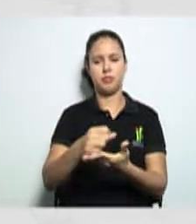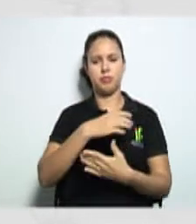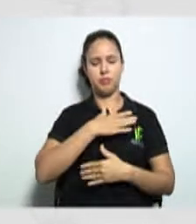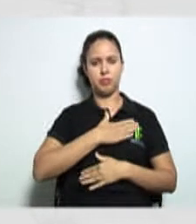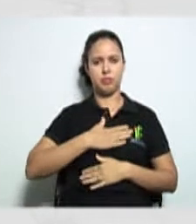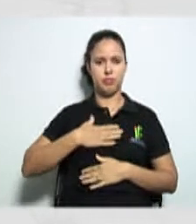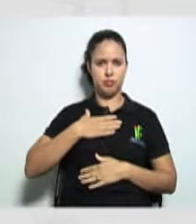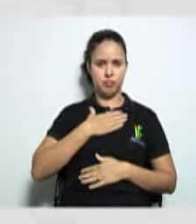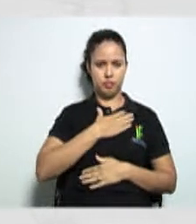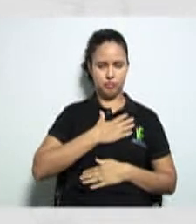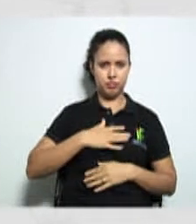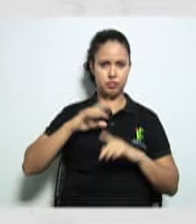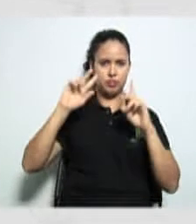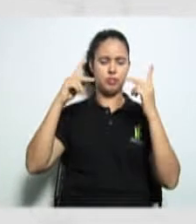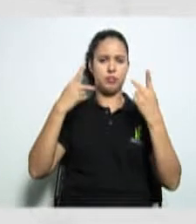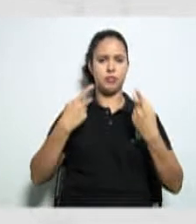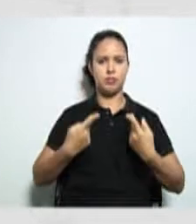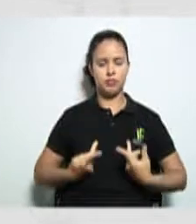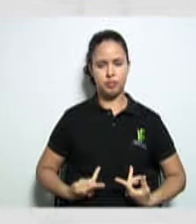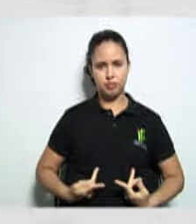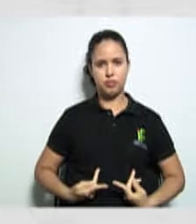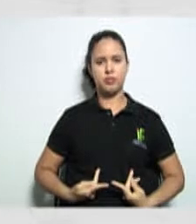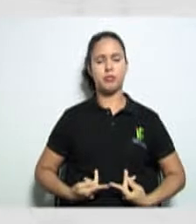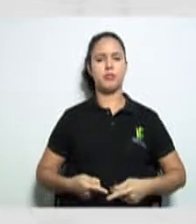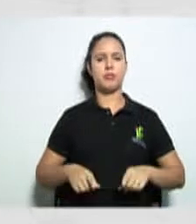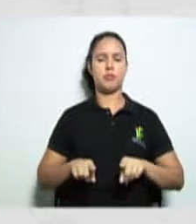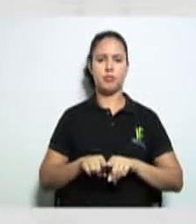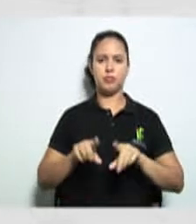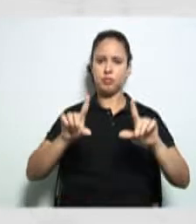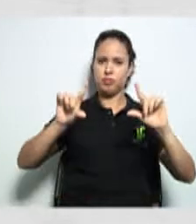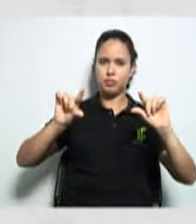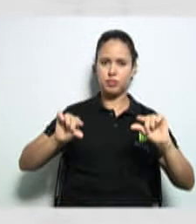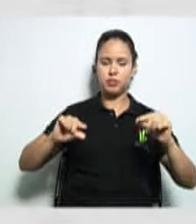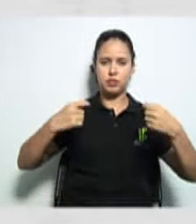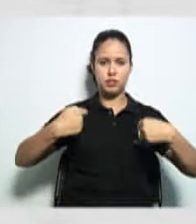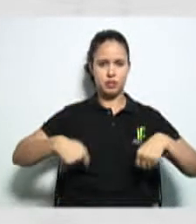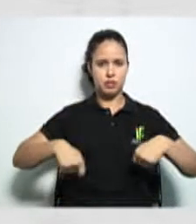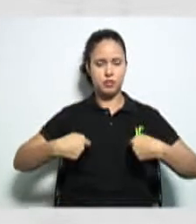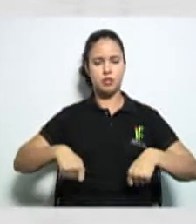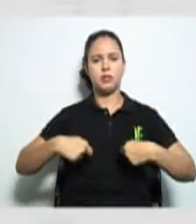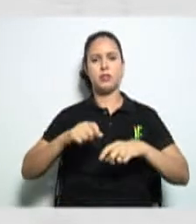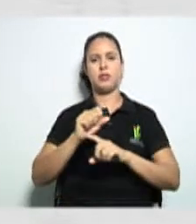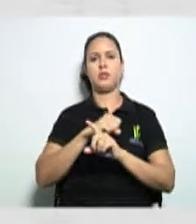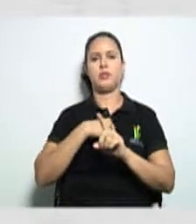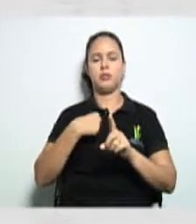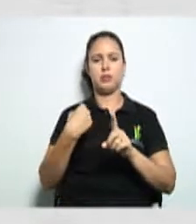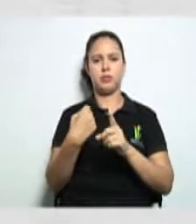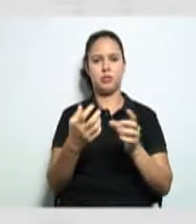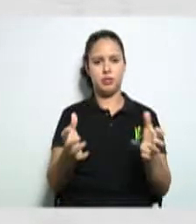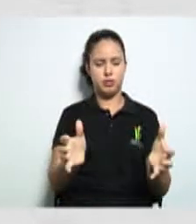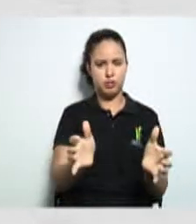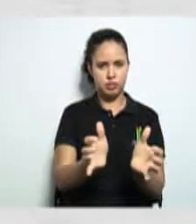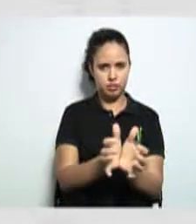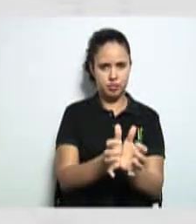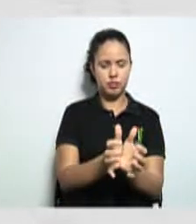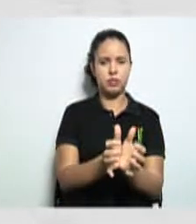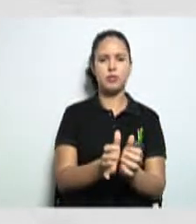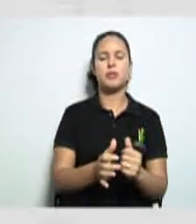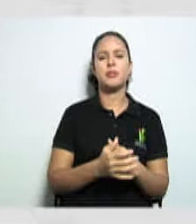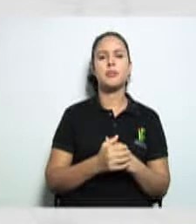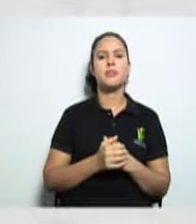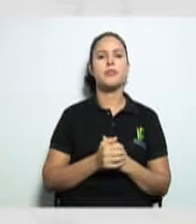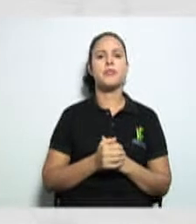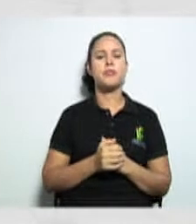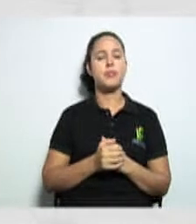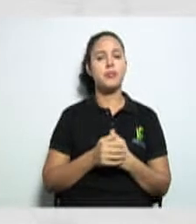satisfação humana e a minimização das necessidades da sociedade de um grupo específico ou técnico. Pessoal,